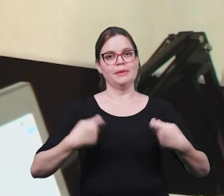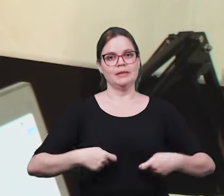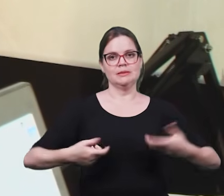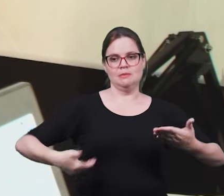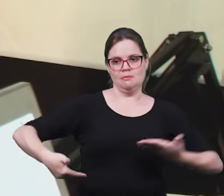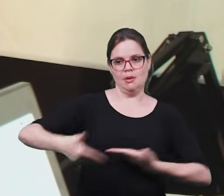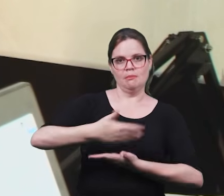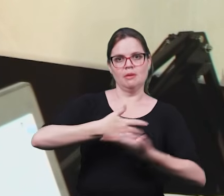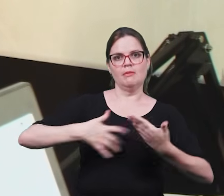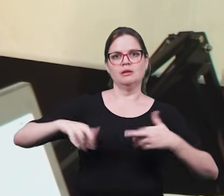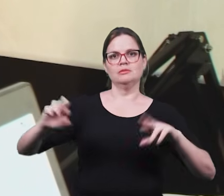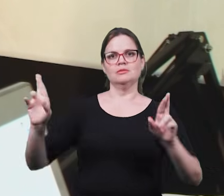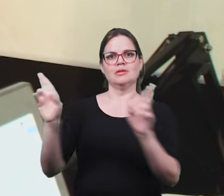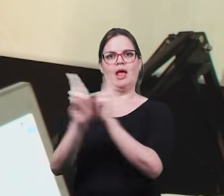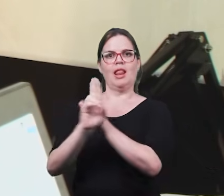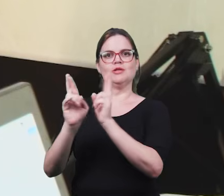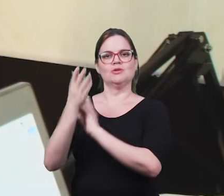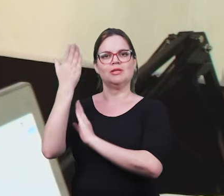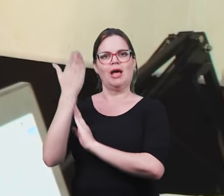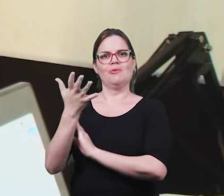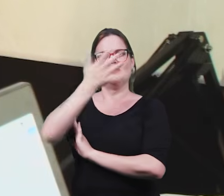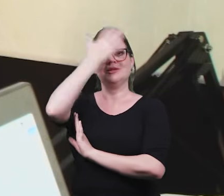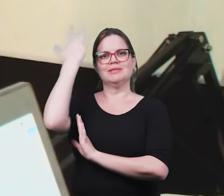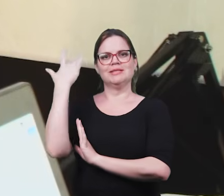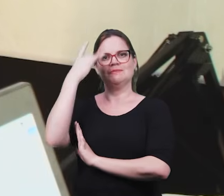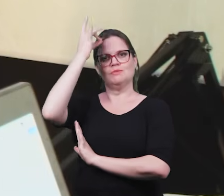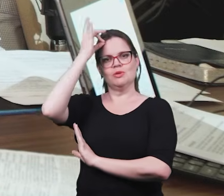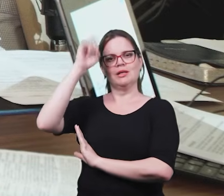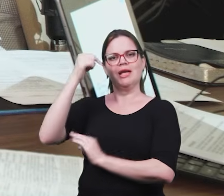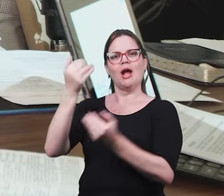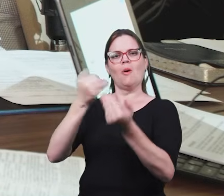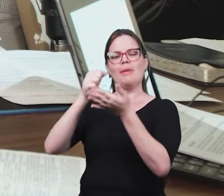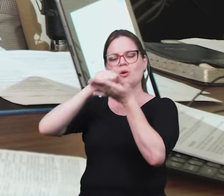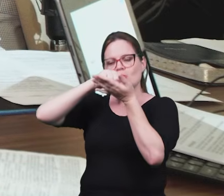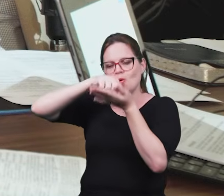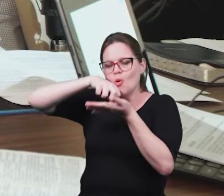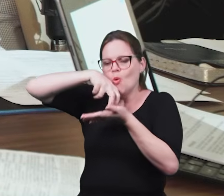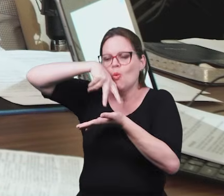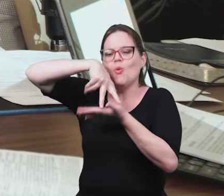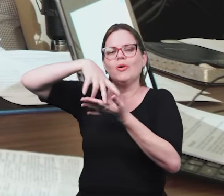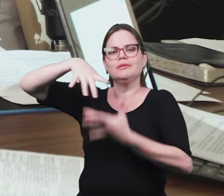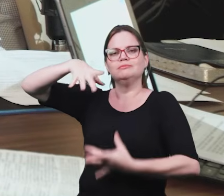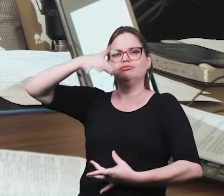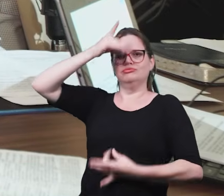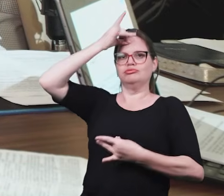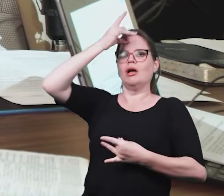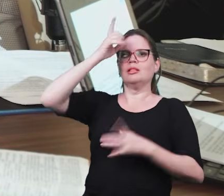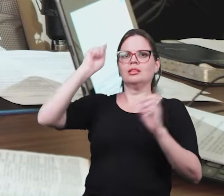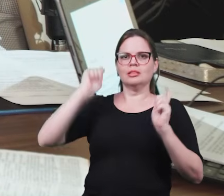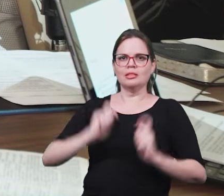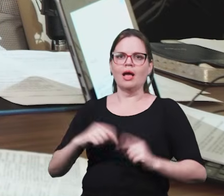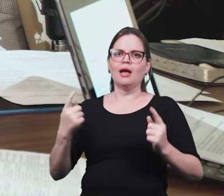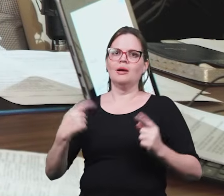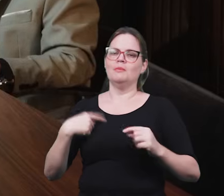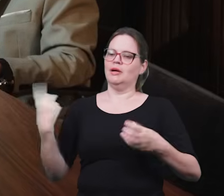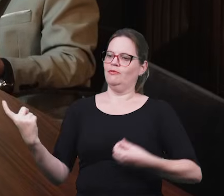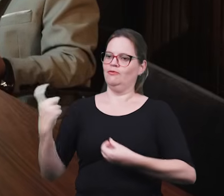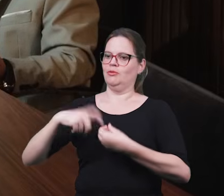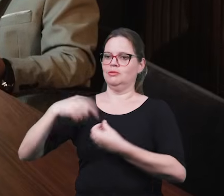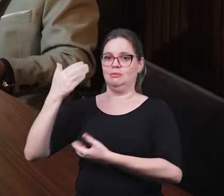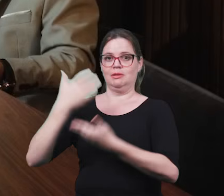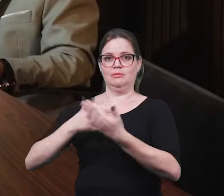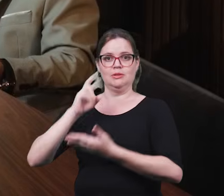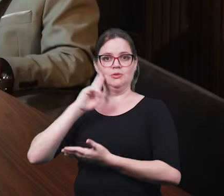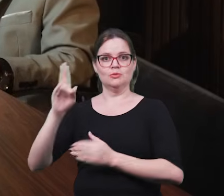nos relacionar com esse sopro glorioso, né? Isso é o mais importante, esse projeto que leva o homem de volta à presença do Pai. E